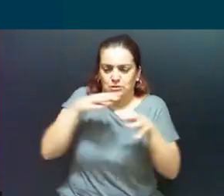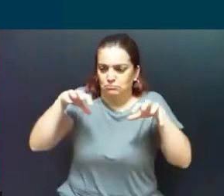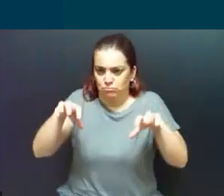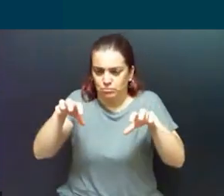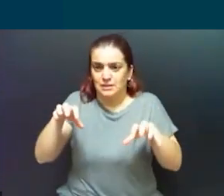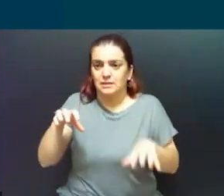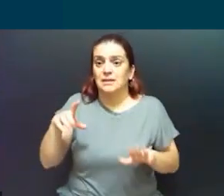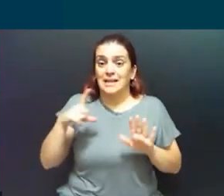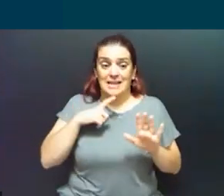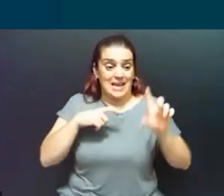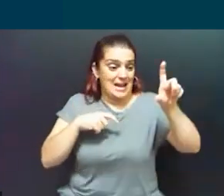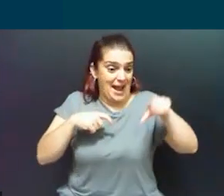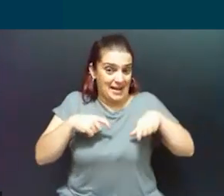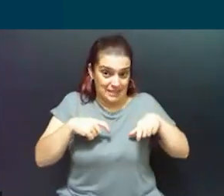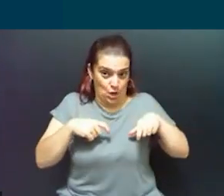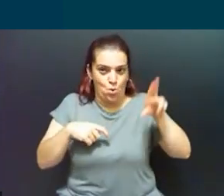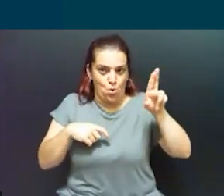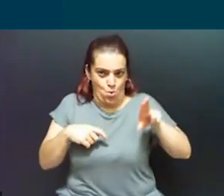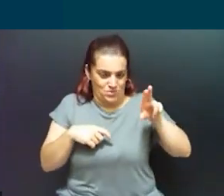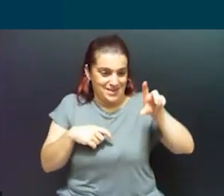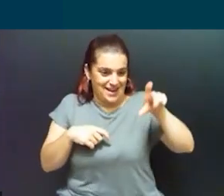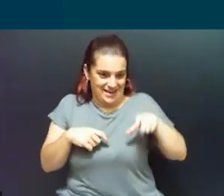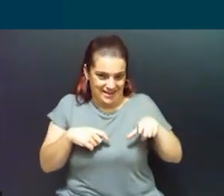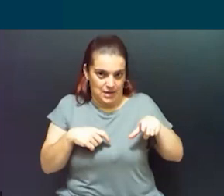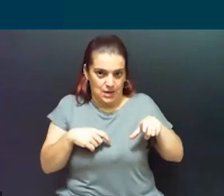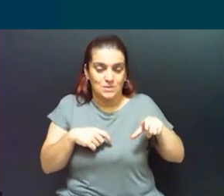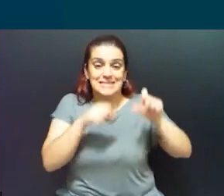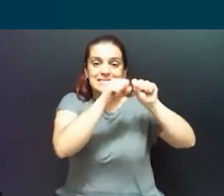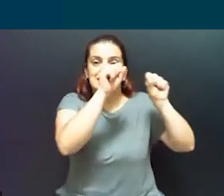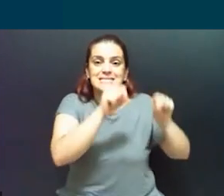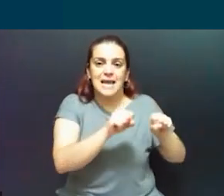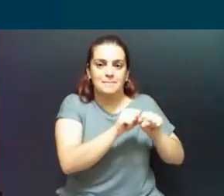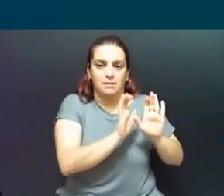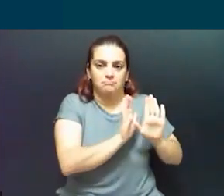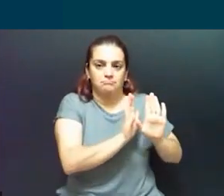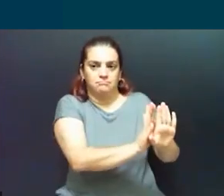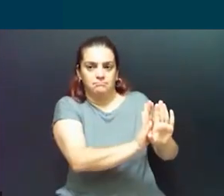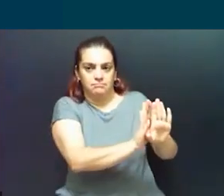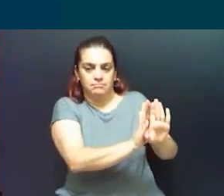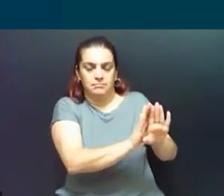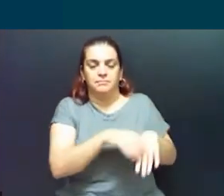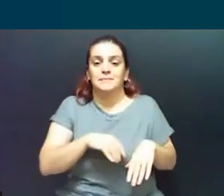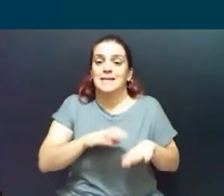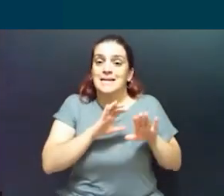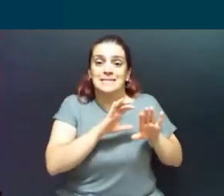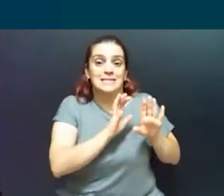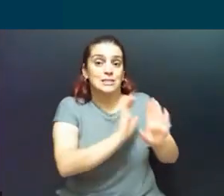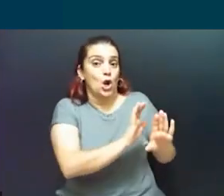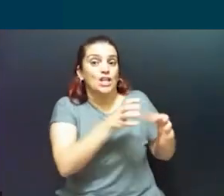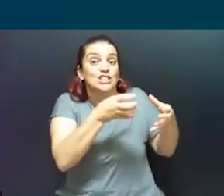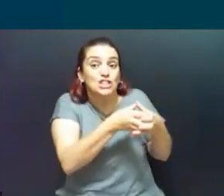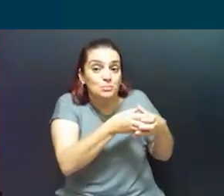dados de cartão de crédito, eles têm que estar isolados. E isso tem a ver tanto com o sistema, tanto com o time que está